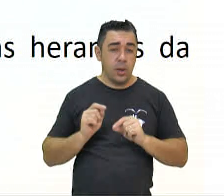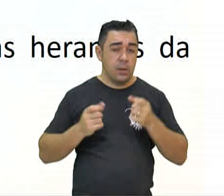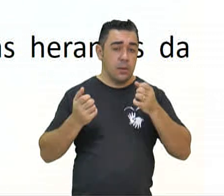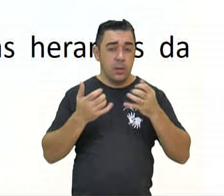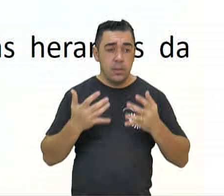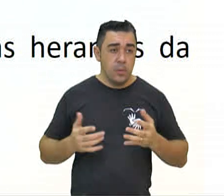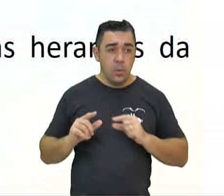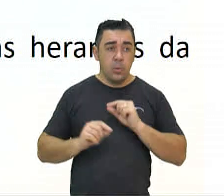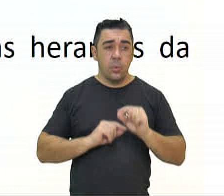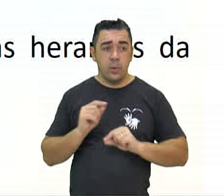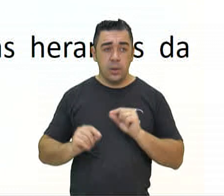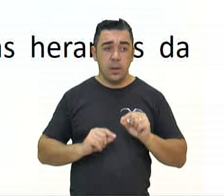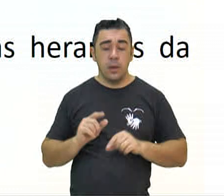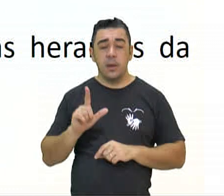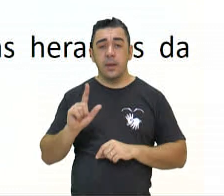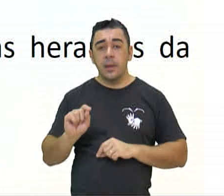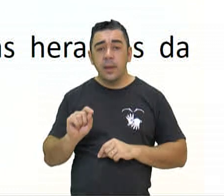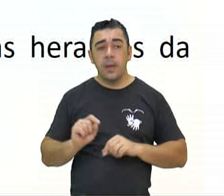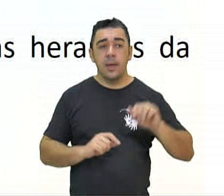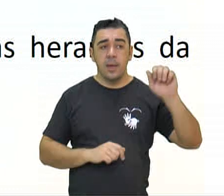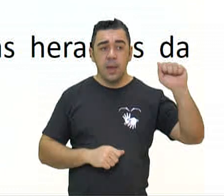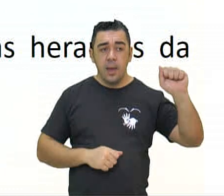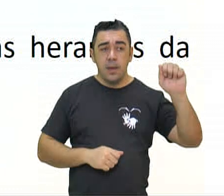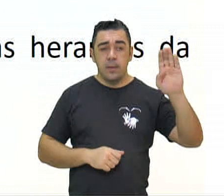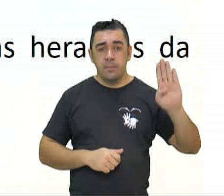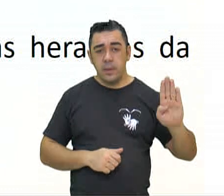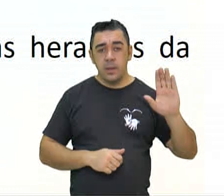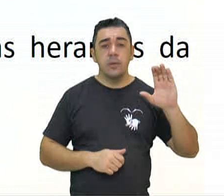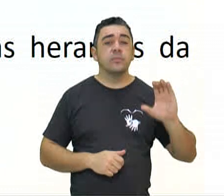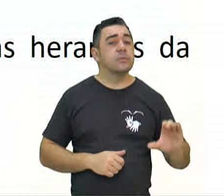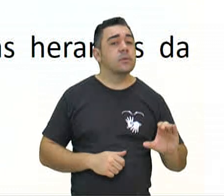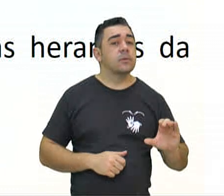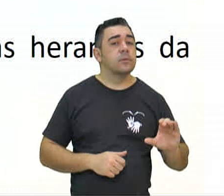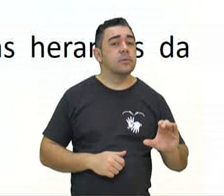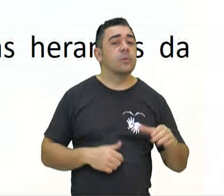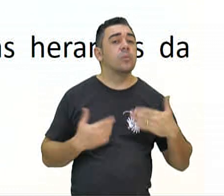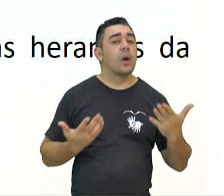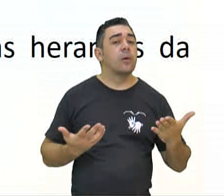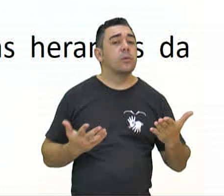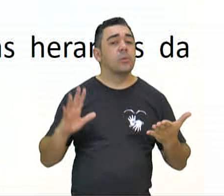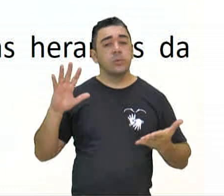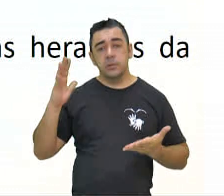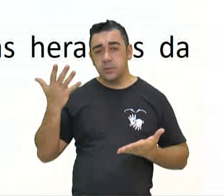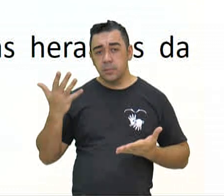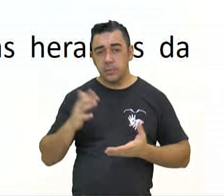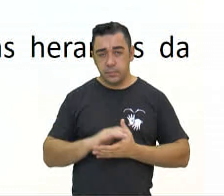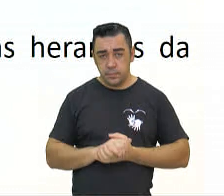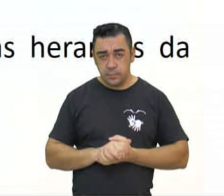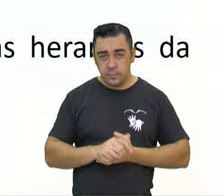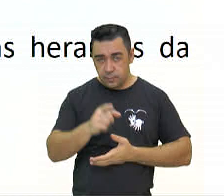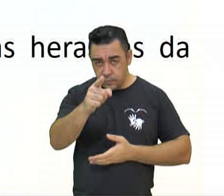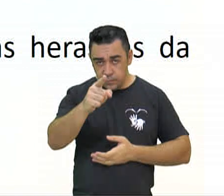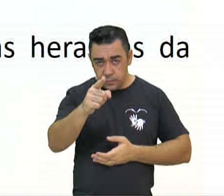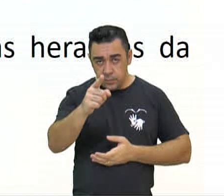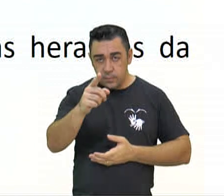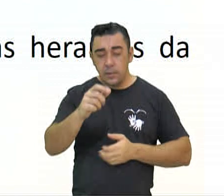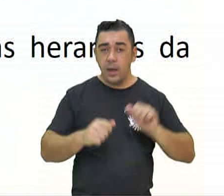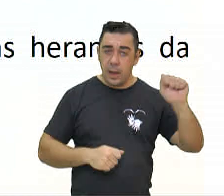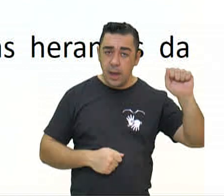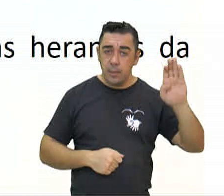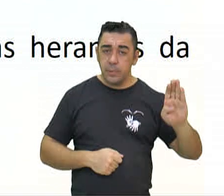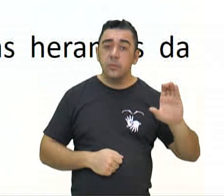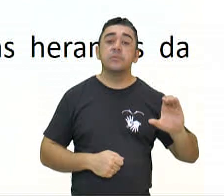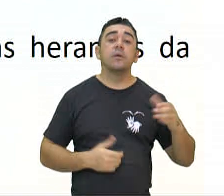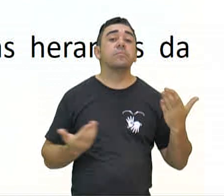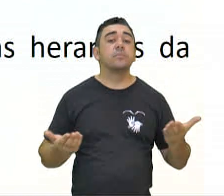dessas contradições estaria relacionada ao quê? Que medidas? Sua vez. Letra A, B